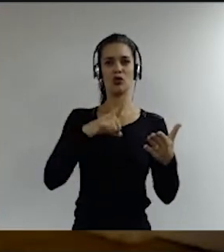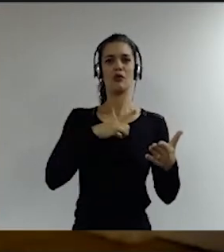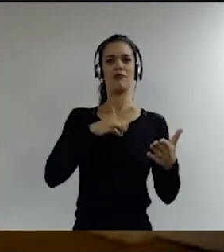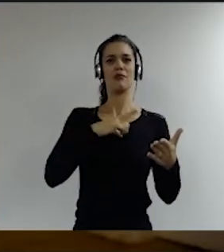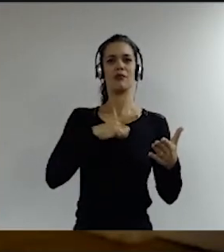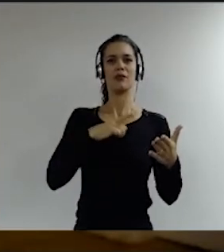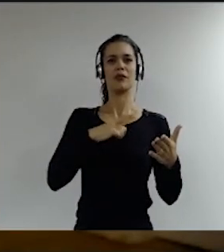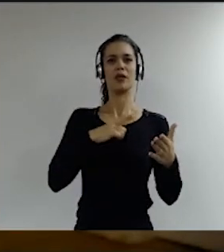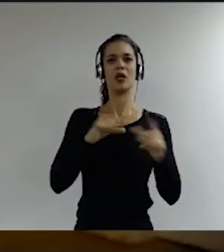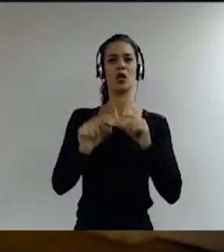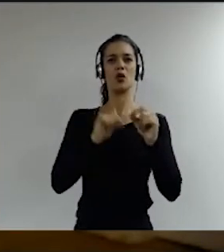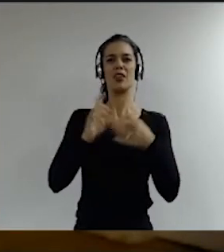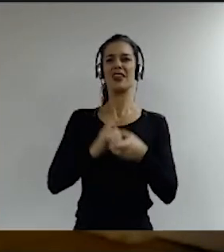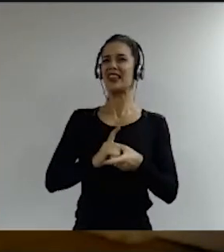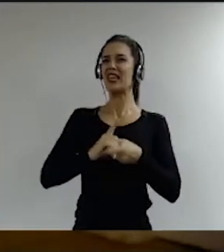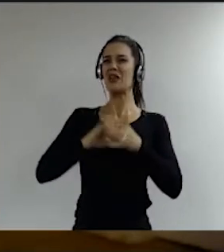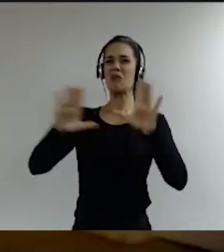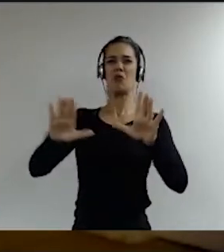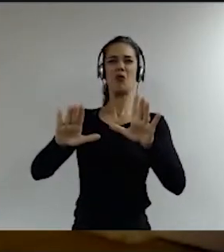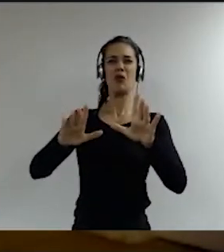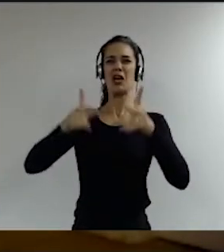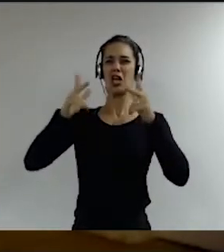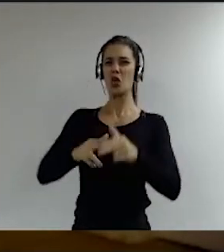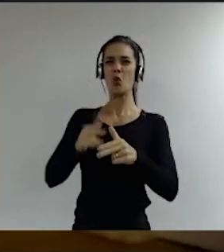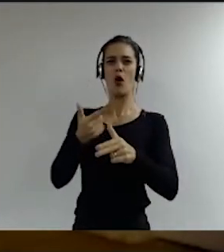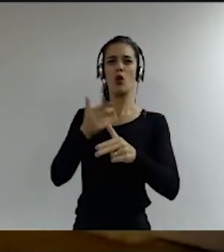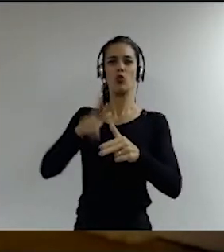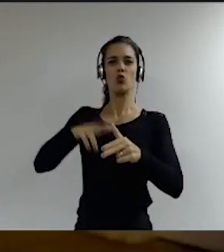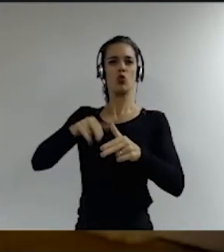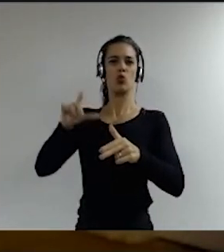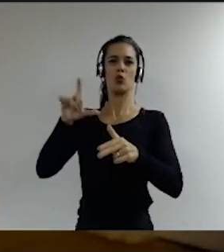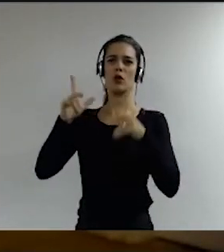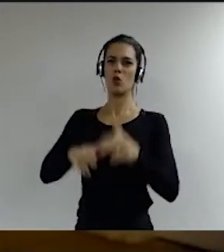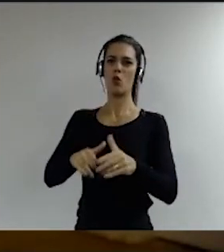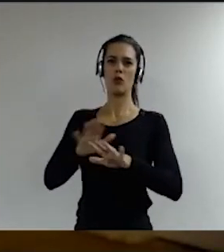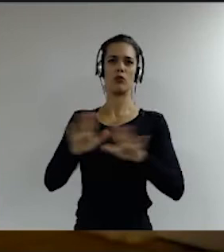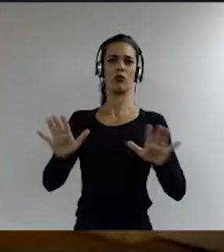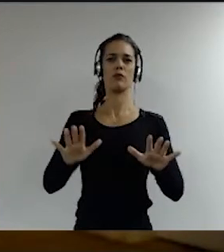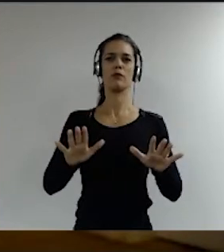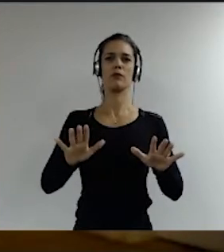sem precedente em termos de tempo na história do Brasil.